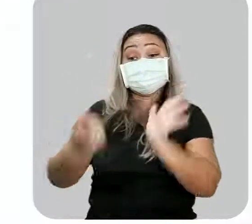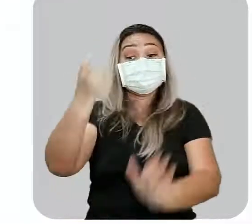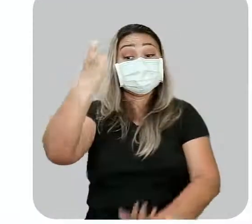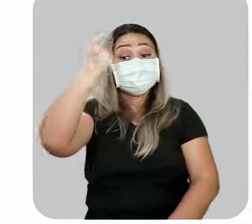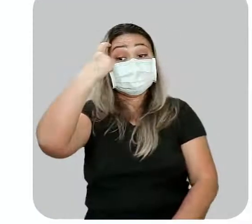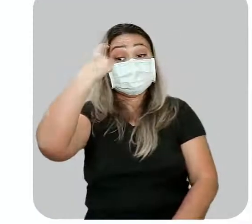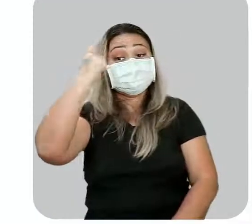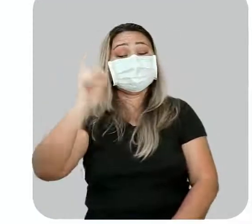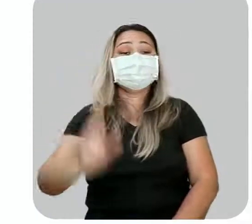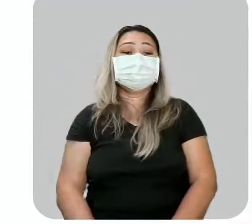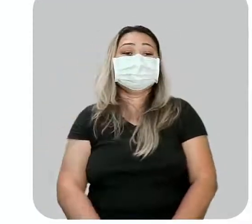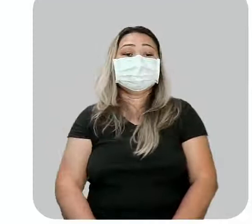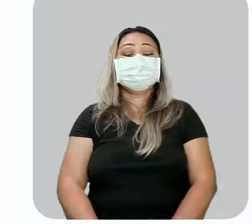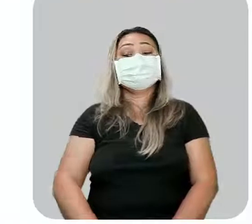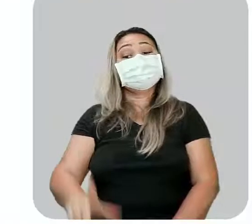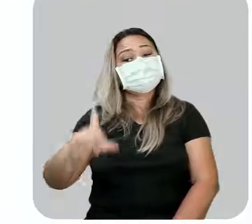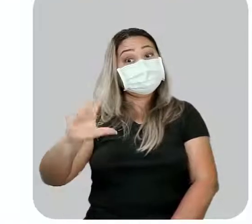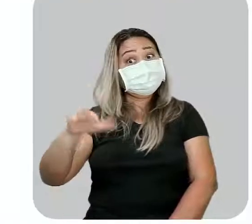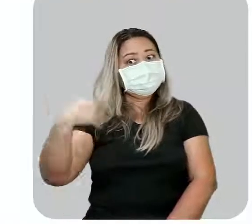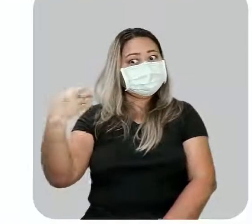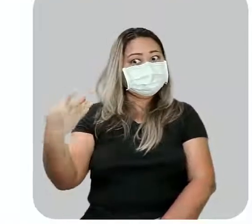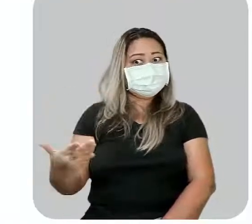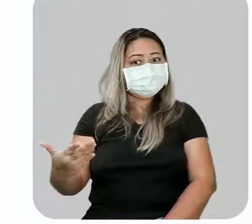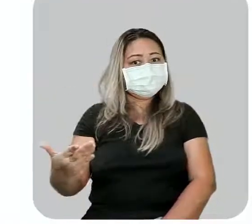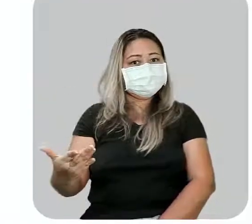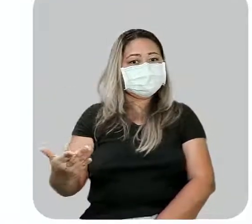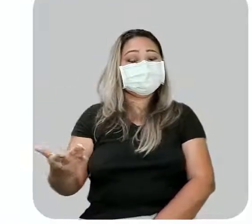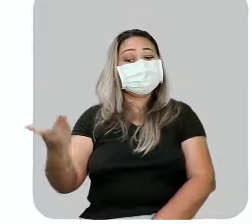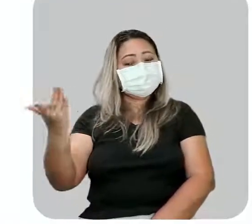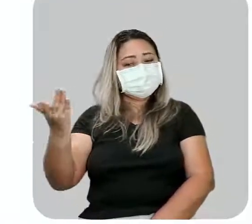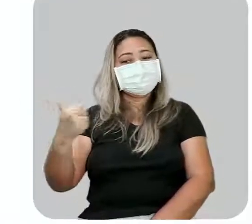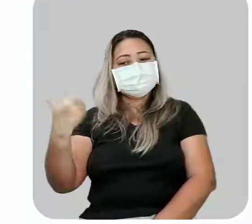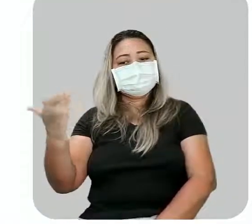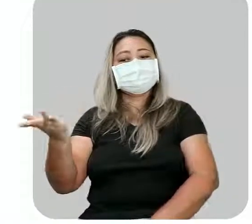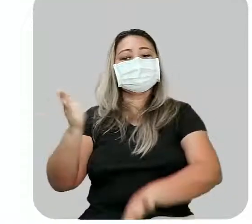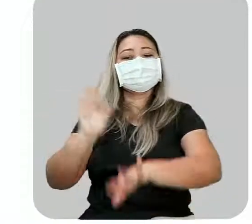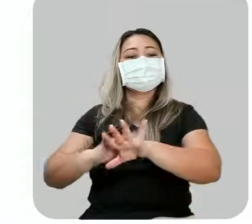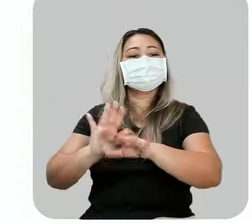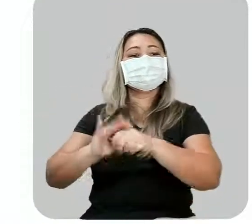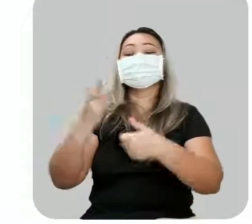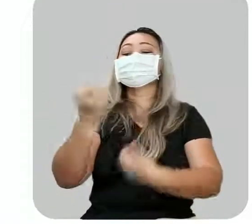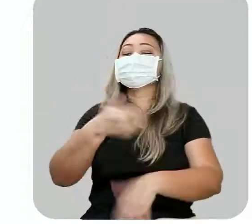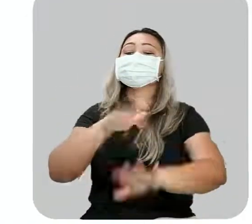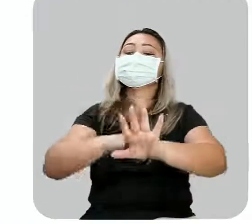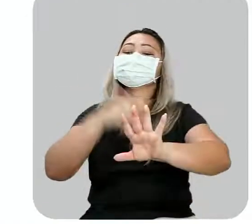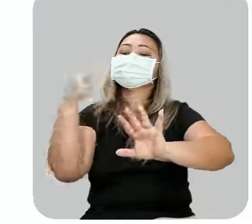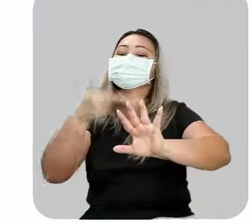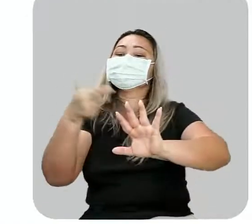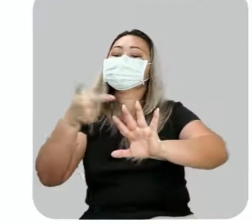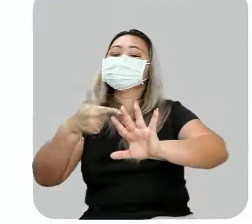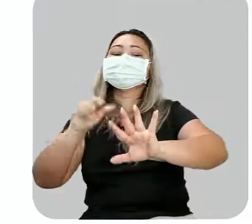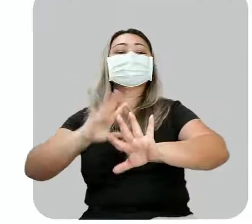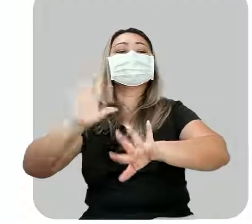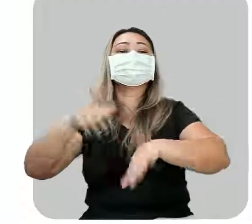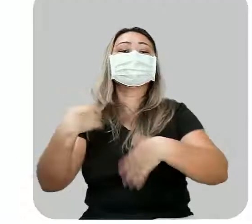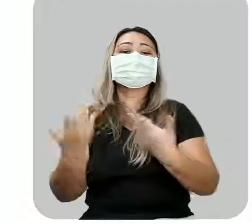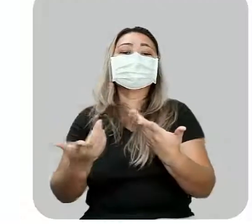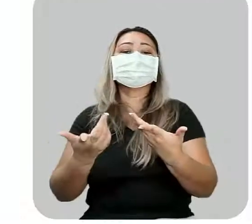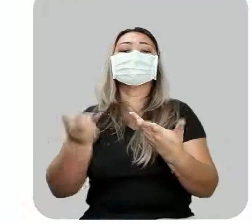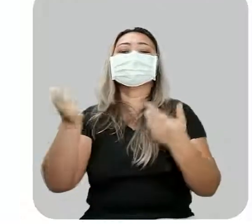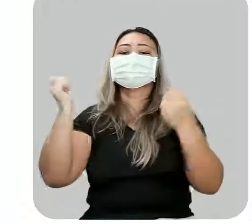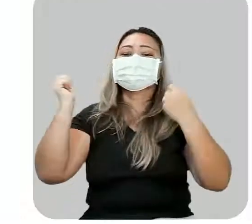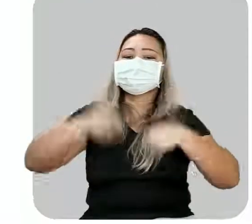Figuras de pensamento, né? Chegou aqui, figuras de pensamento, começando pela ironia, né?